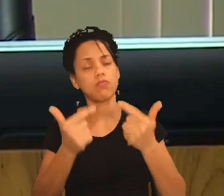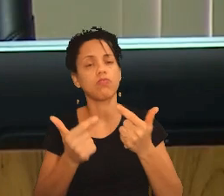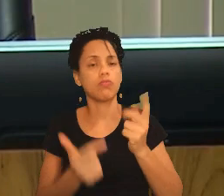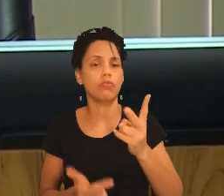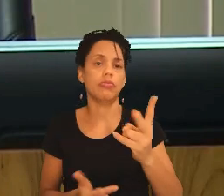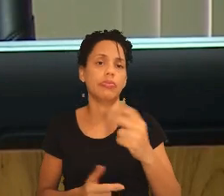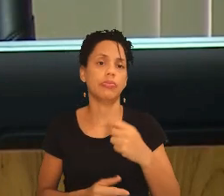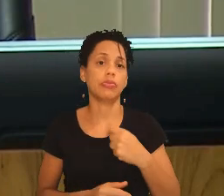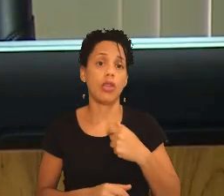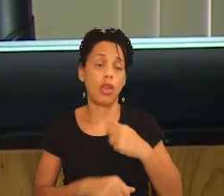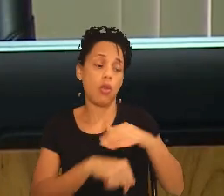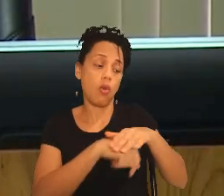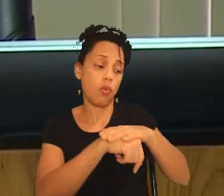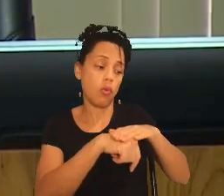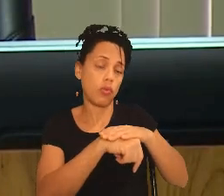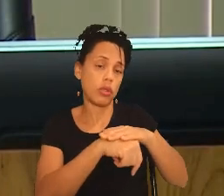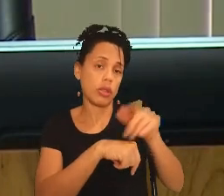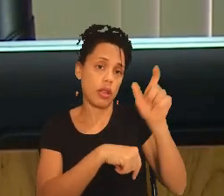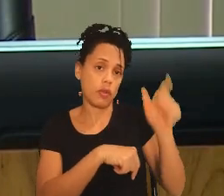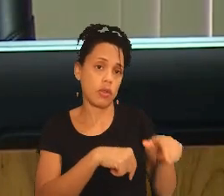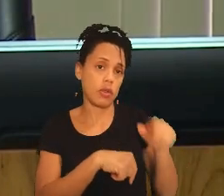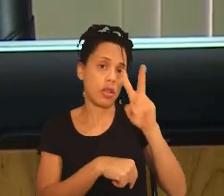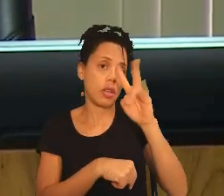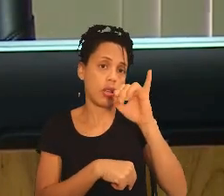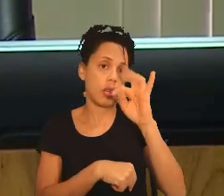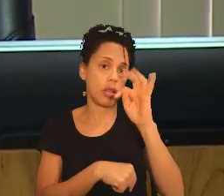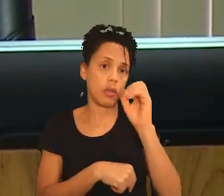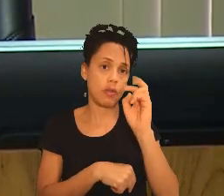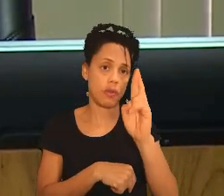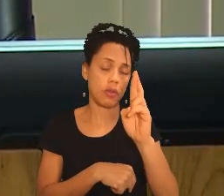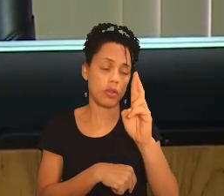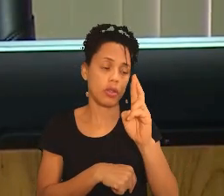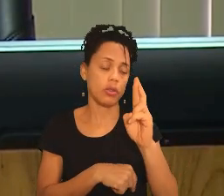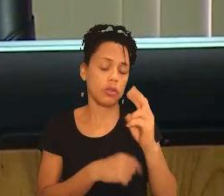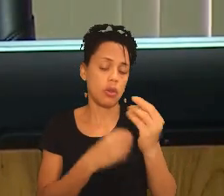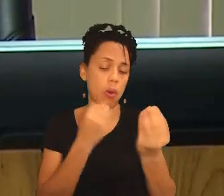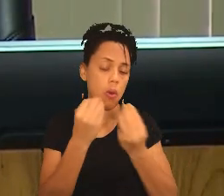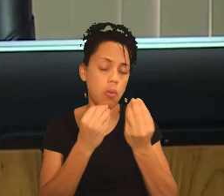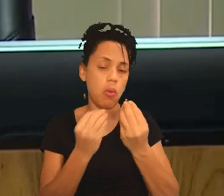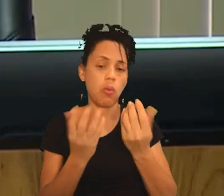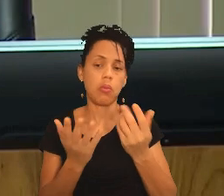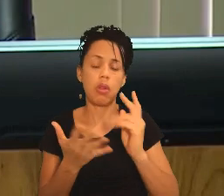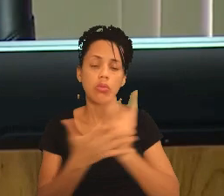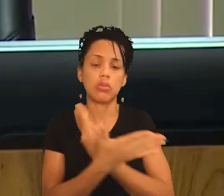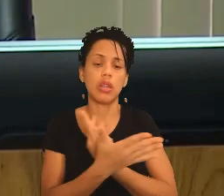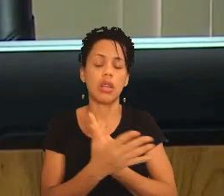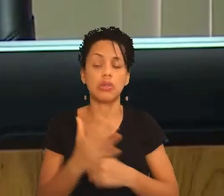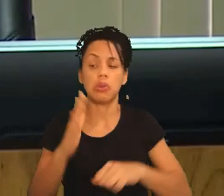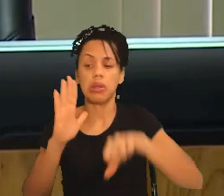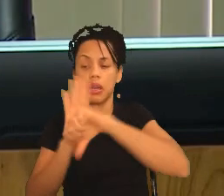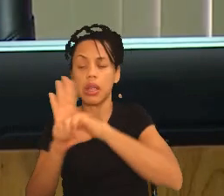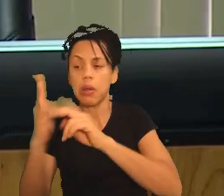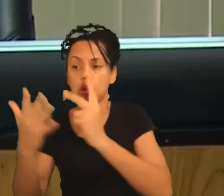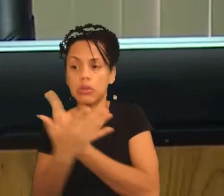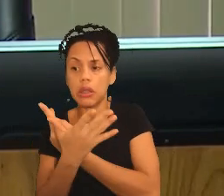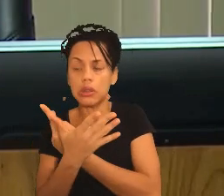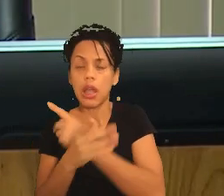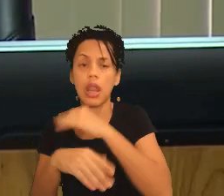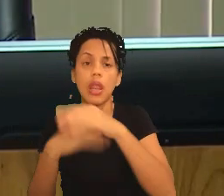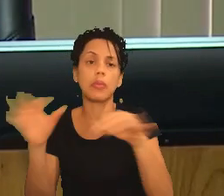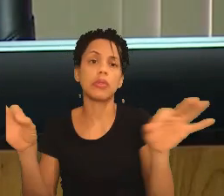E vivemos numa luta diária constante. Conversava há pouco com o